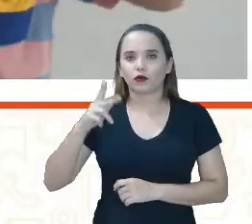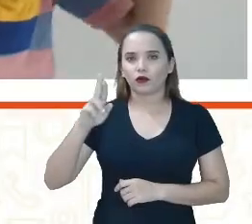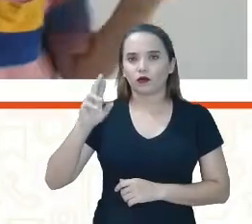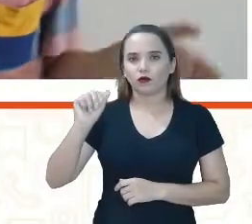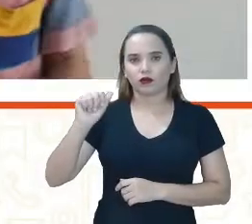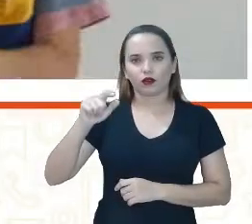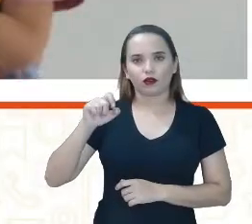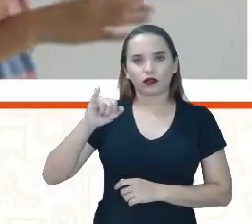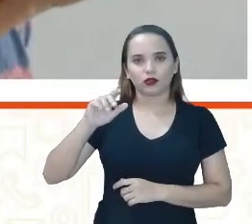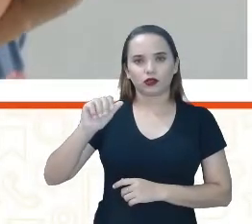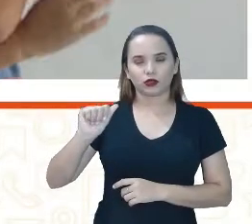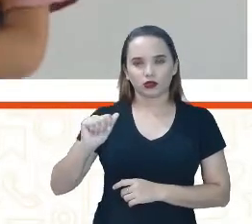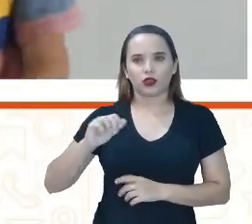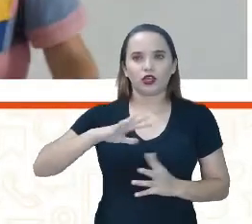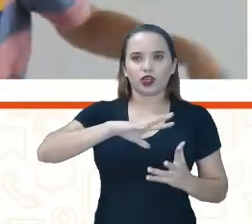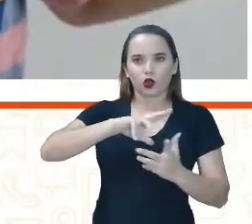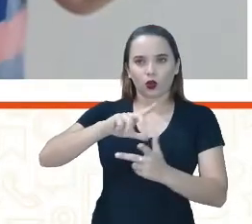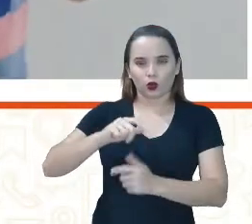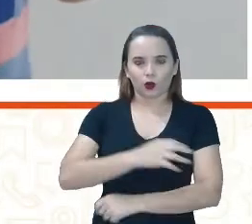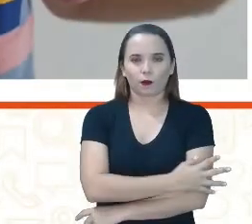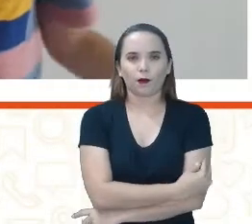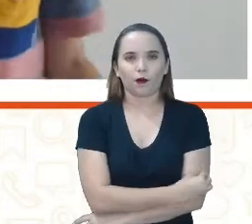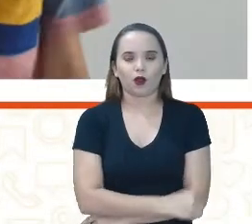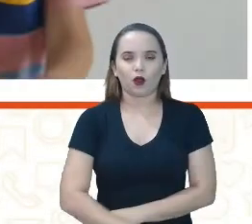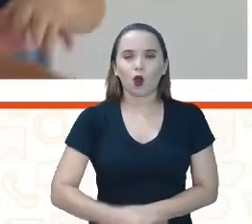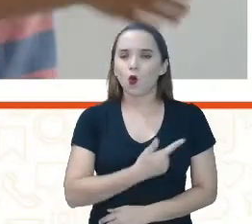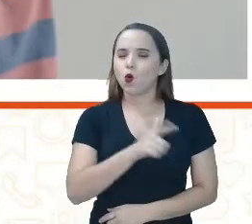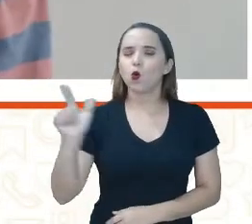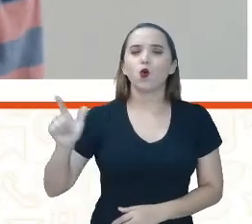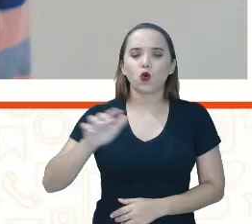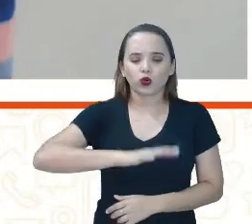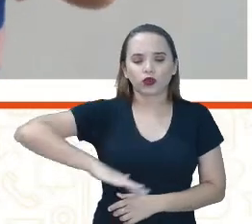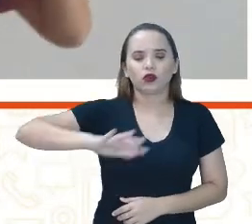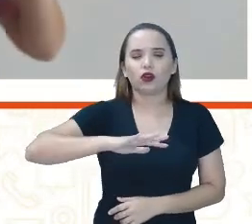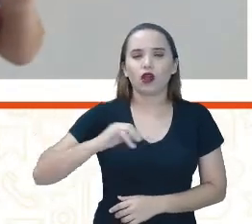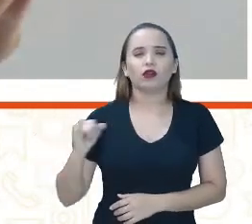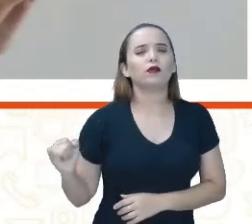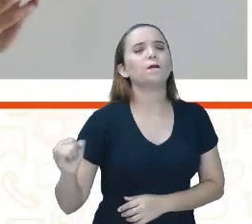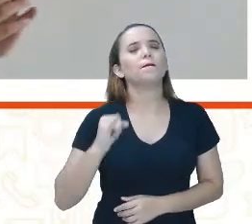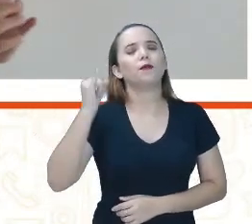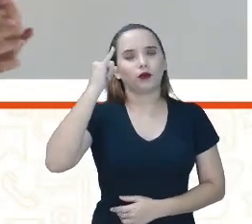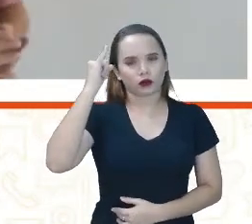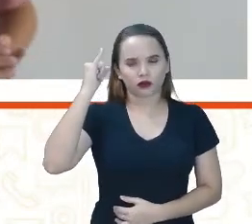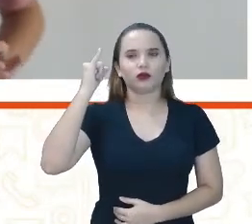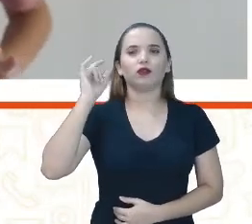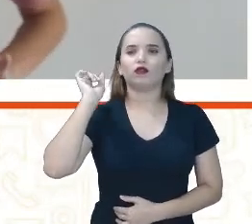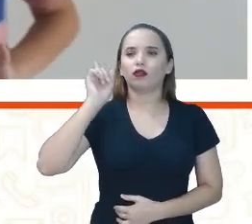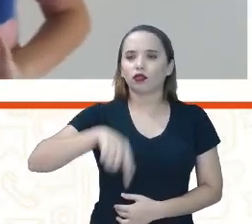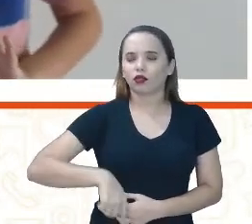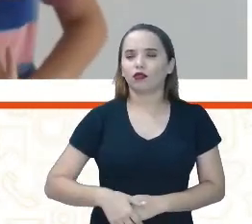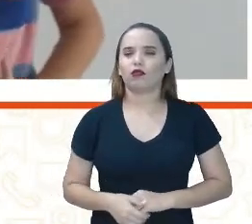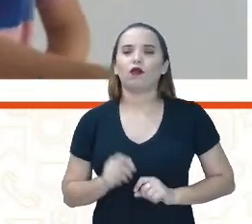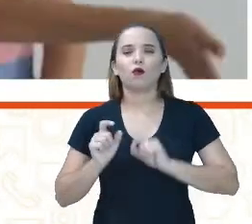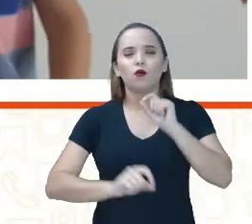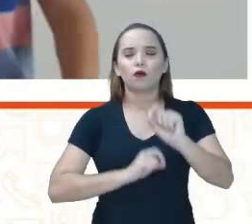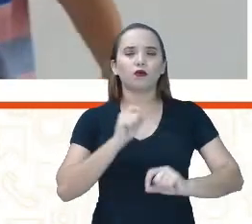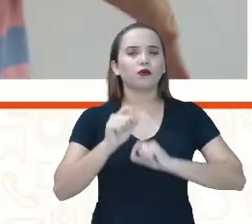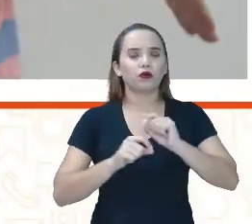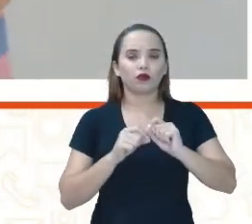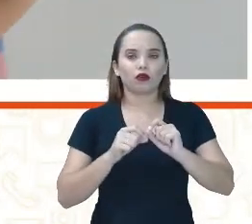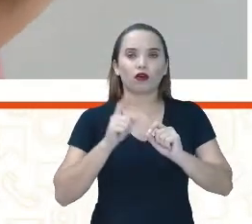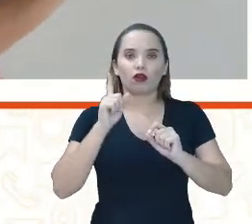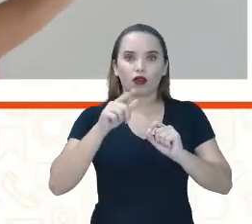Praxia global, né? É outra área da psicomotricidade muito importante. Essa praxia global, ela